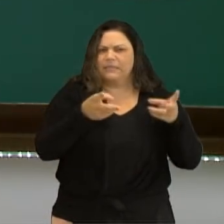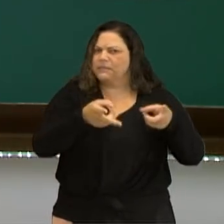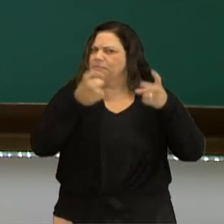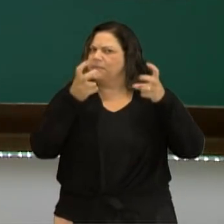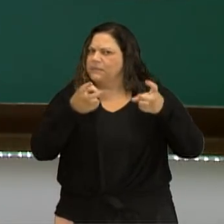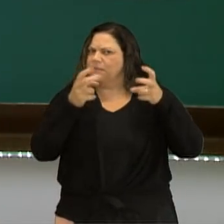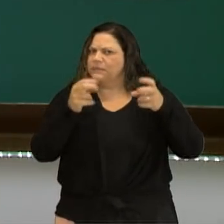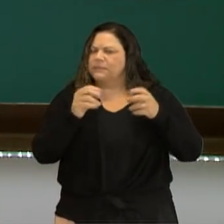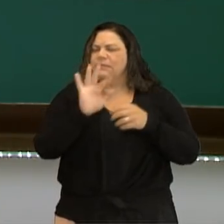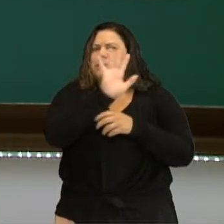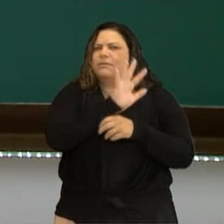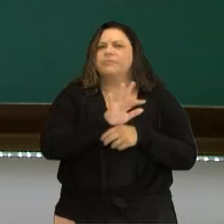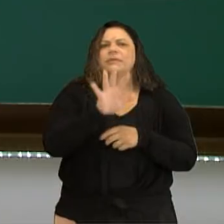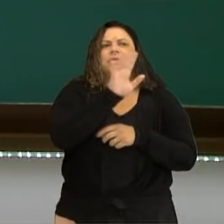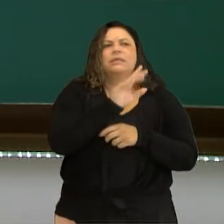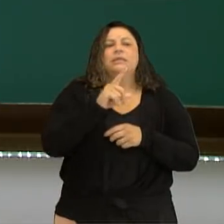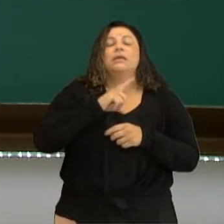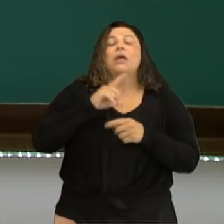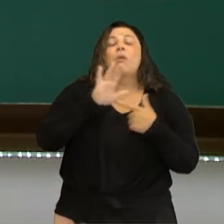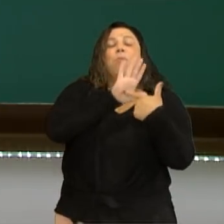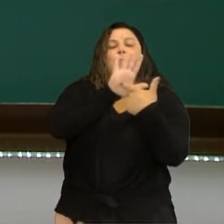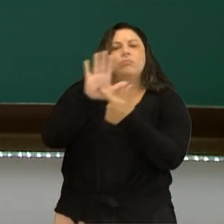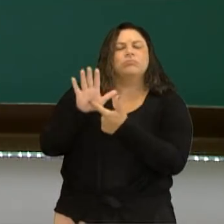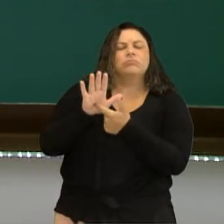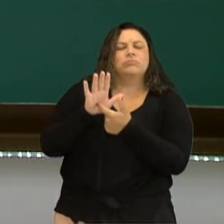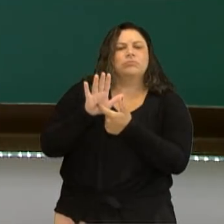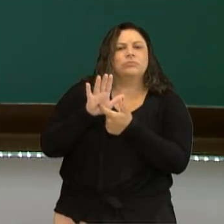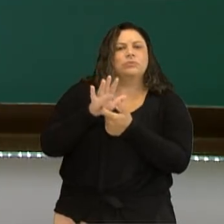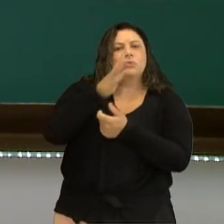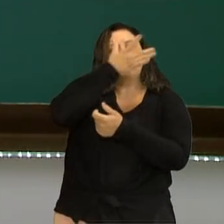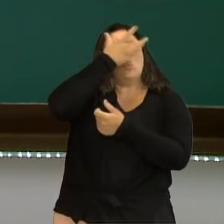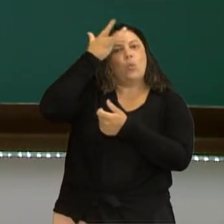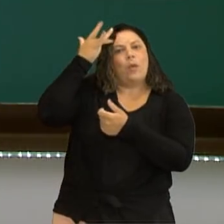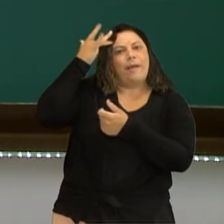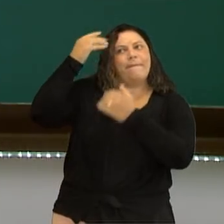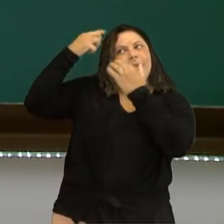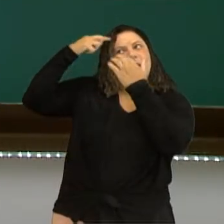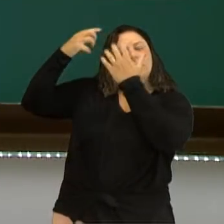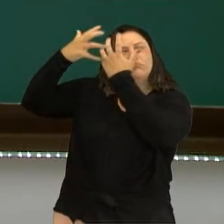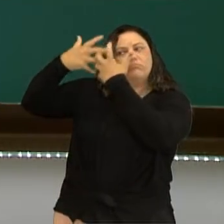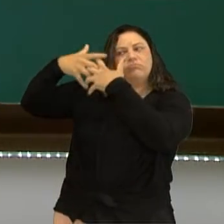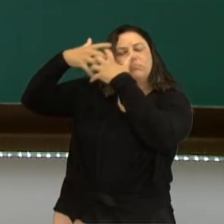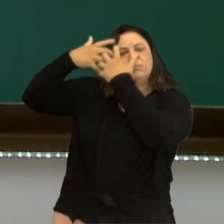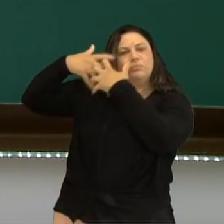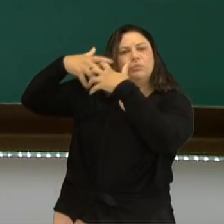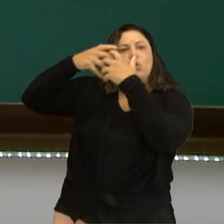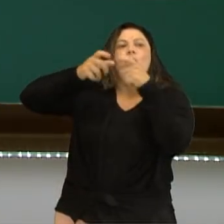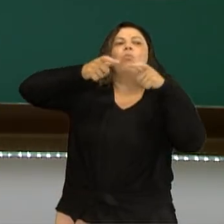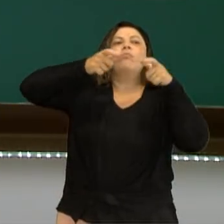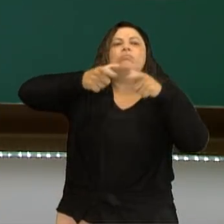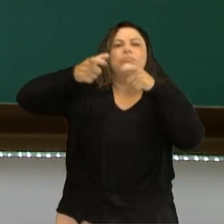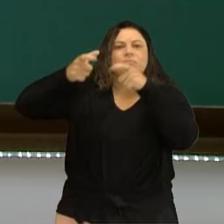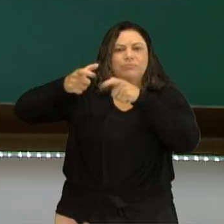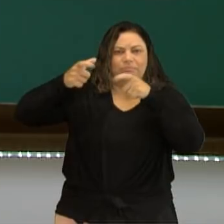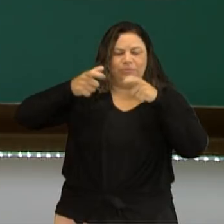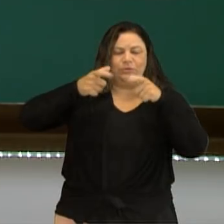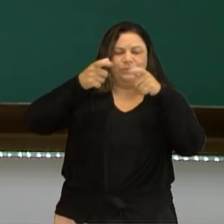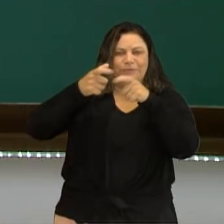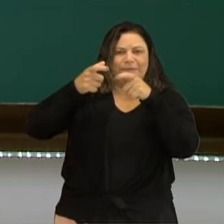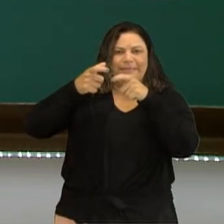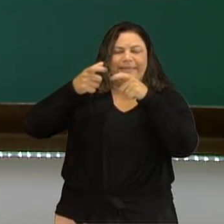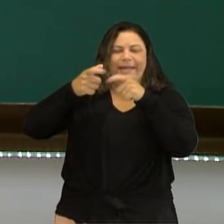imagem, Mostra uma pessoa e o cérebro, mostrando a localização onde esse agente, onde